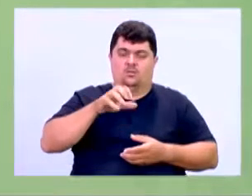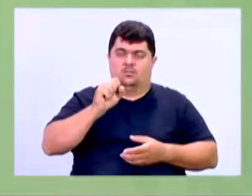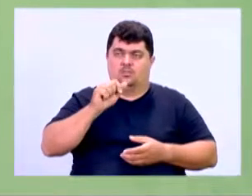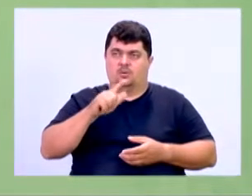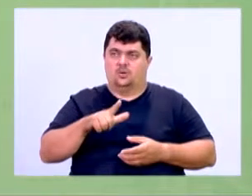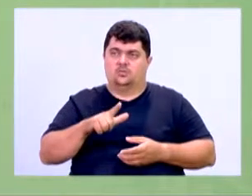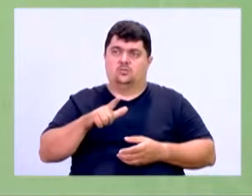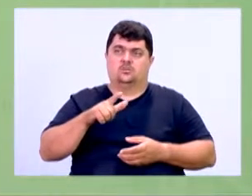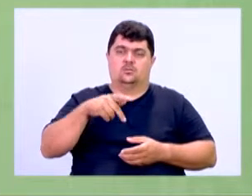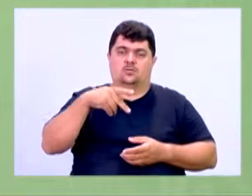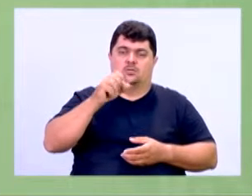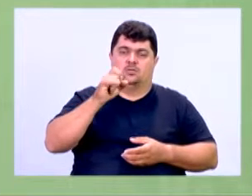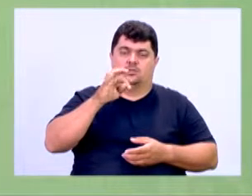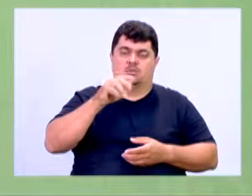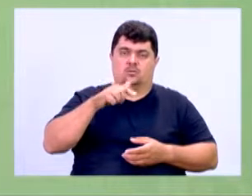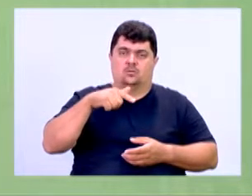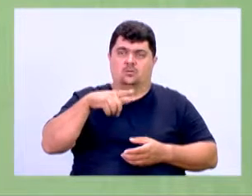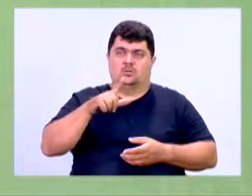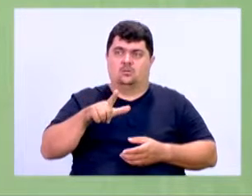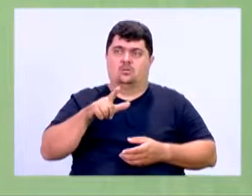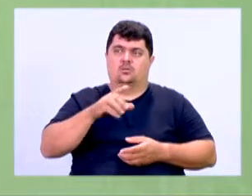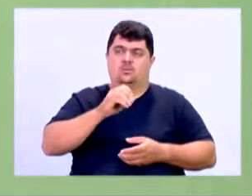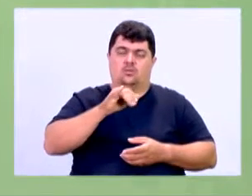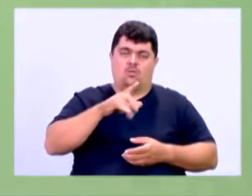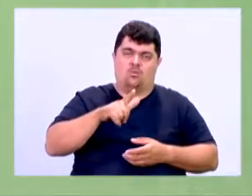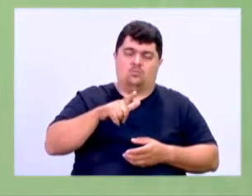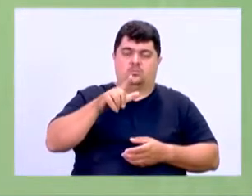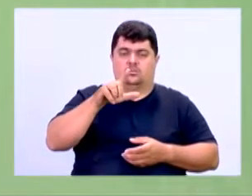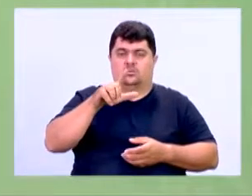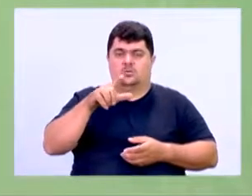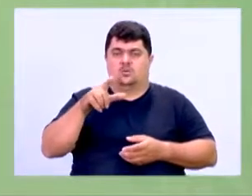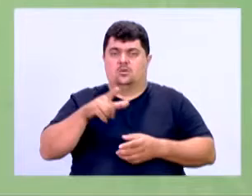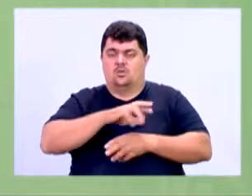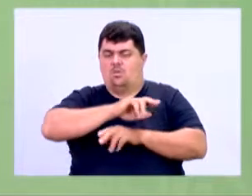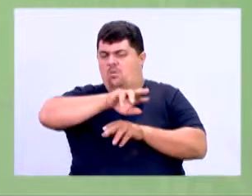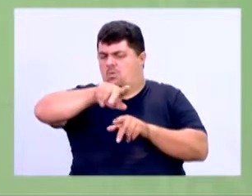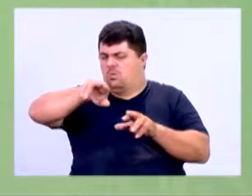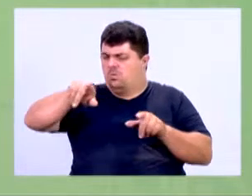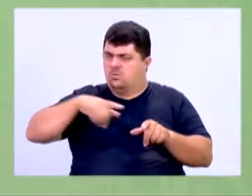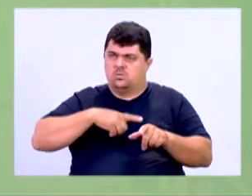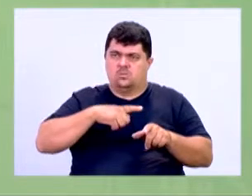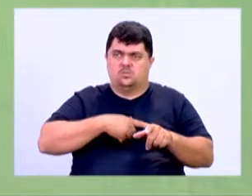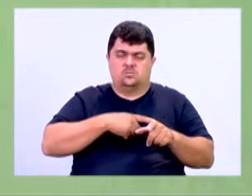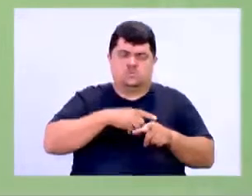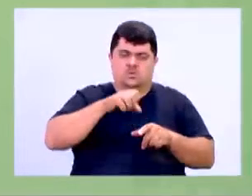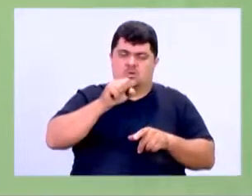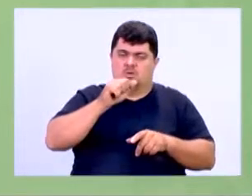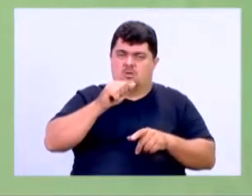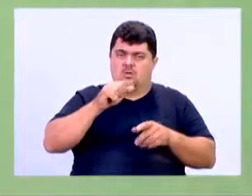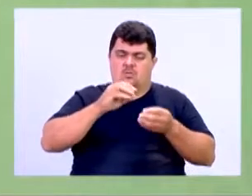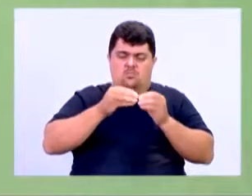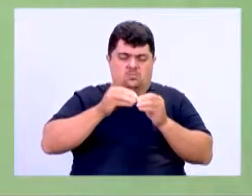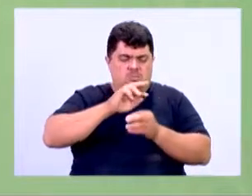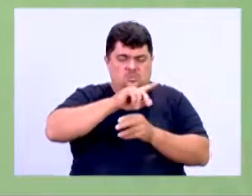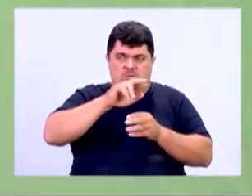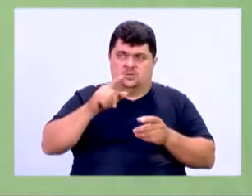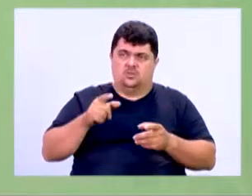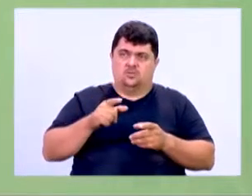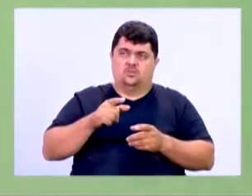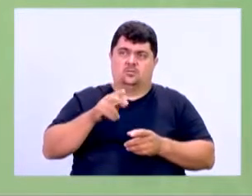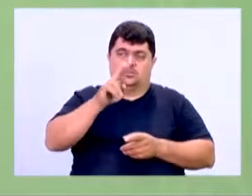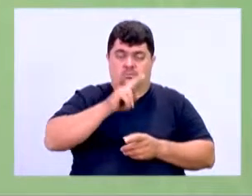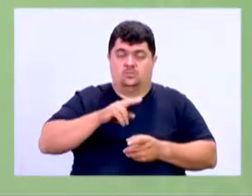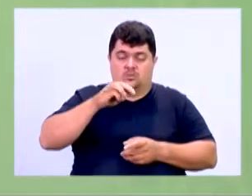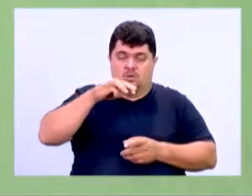MySQL. Entre ele também tem PostgreSQL, Oracle, SQL Server, Firebird, Sysbase, Infomix, SQLite.